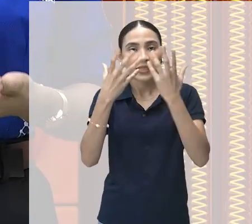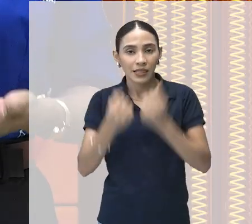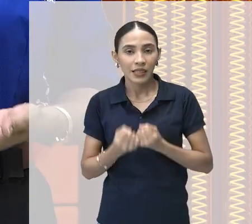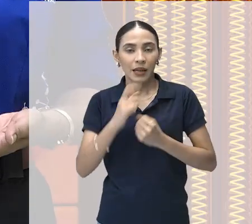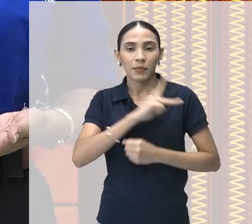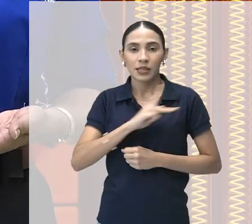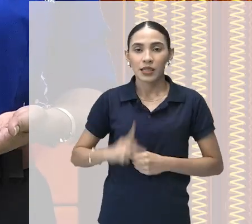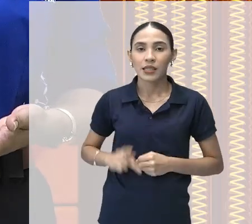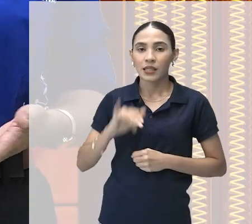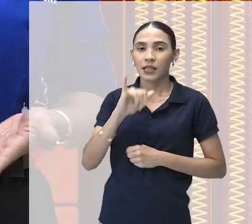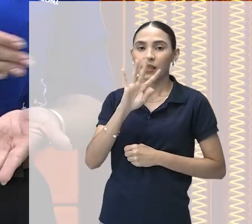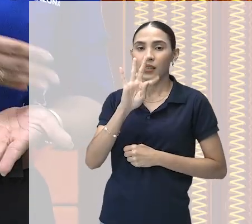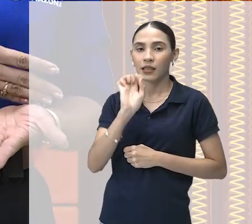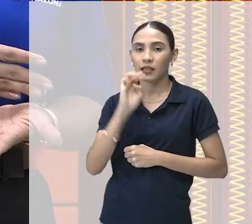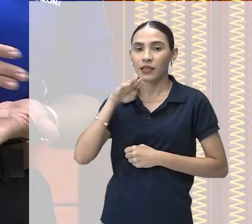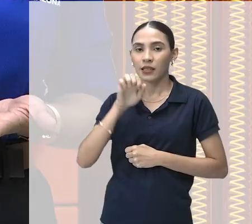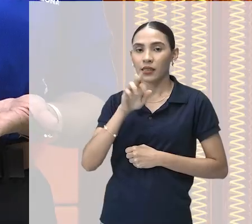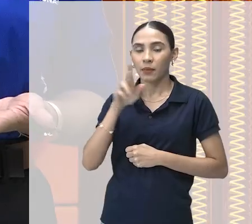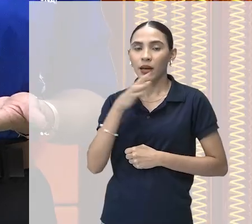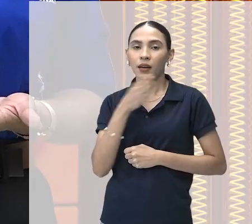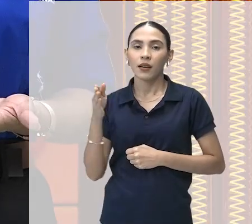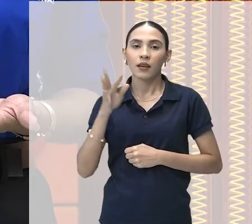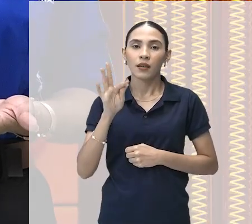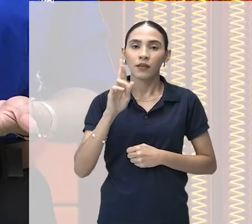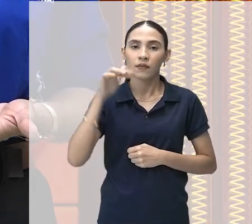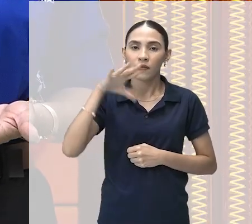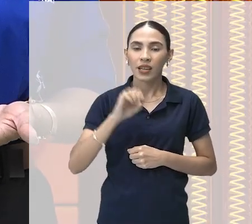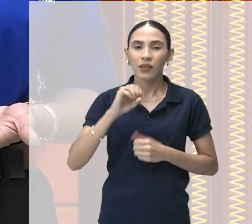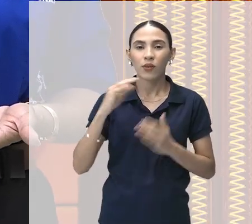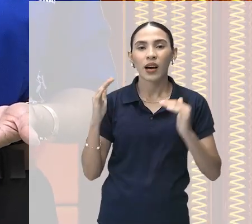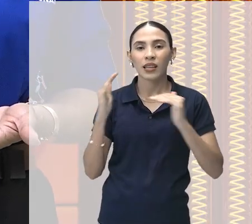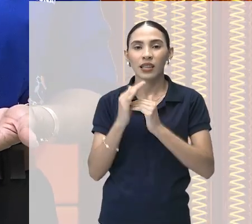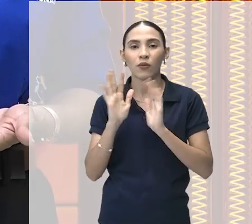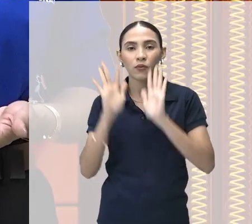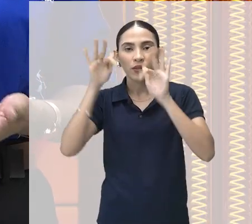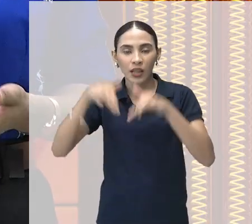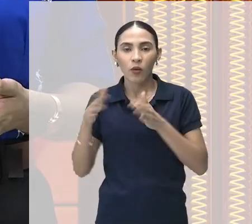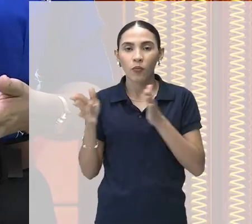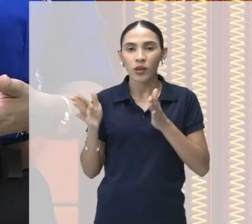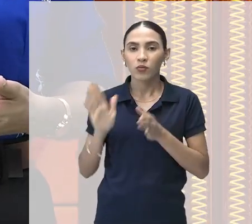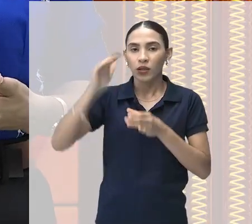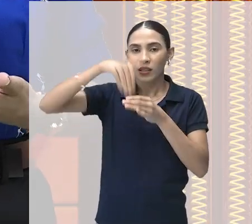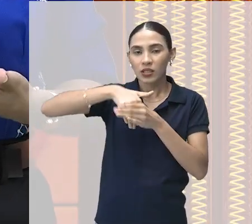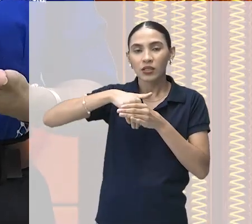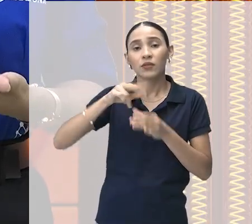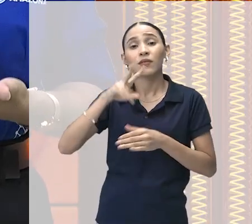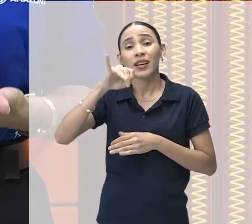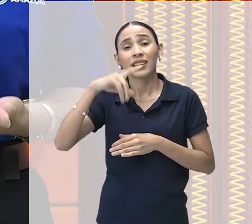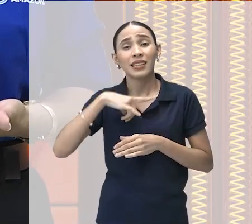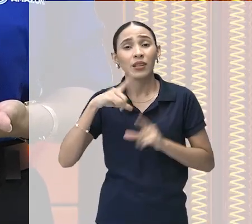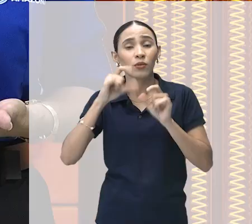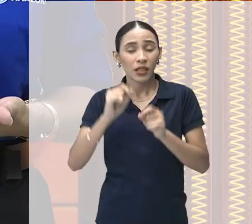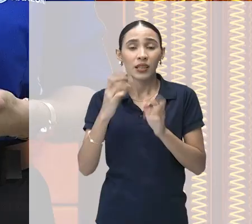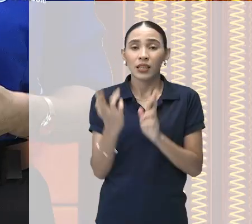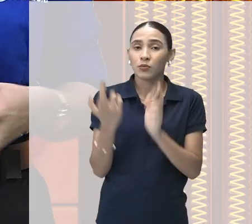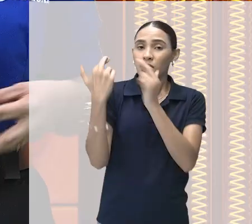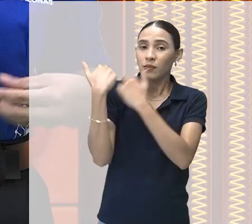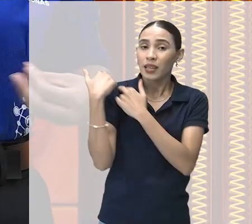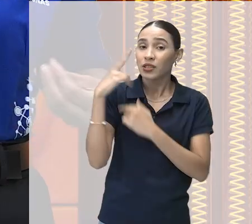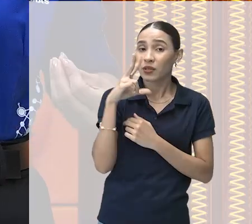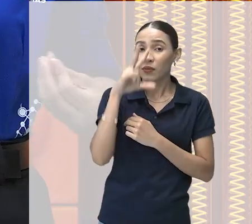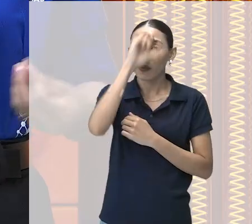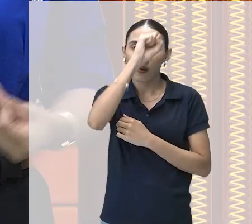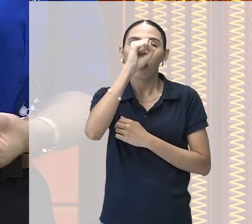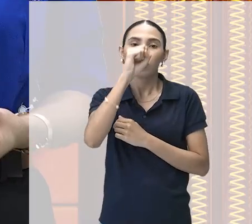assumir o mandato, né, vai assumir até o final do período eletivo. E ele vai ter uma grande responsabilidade